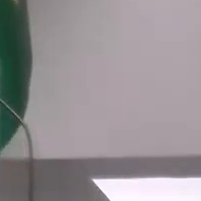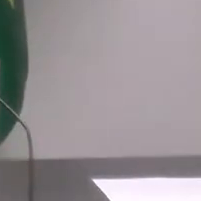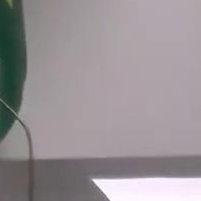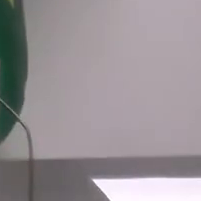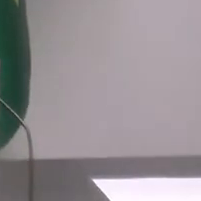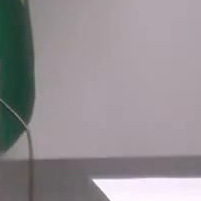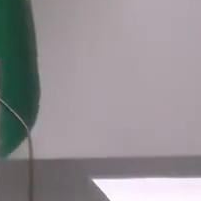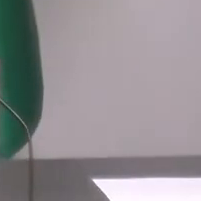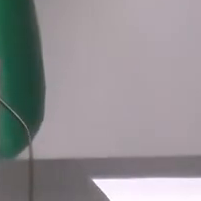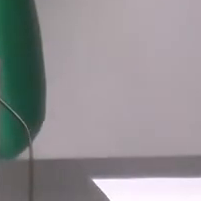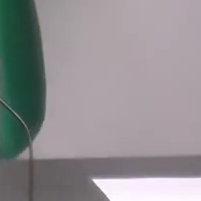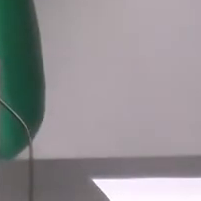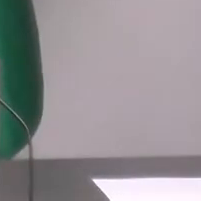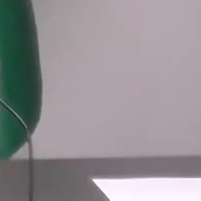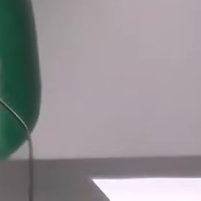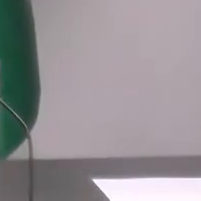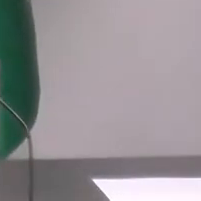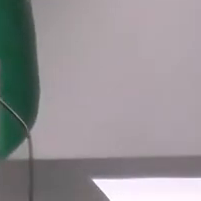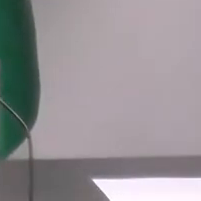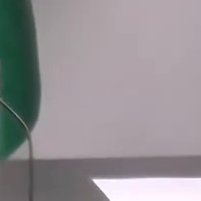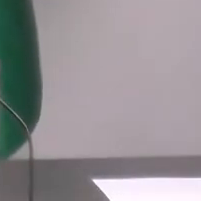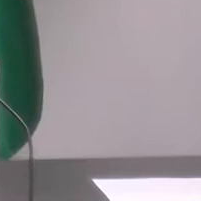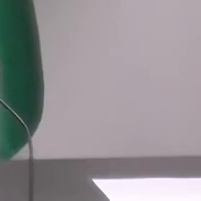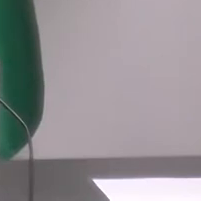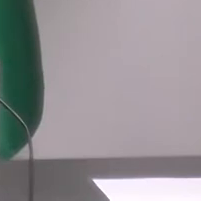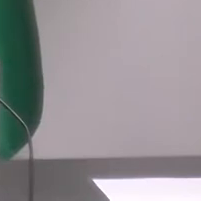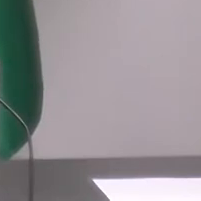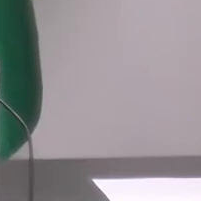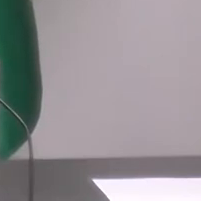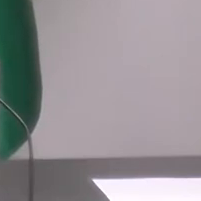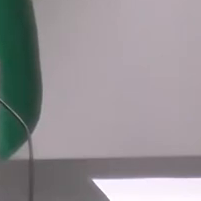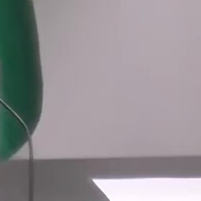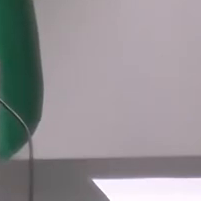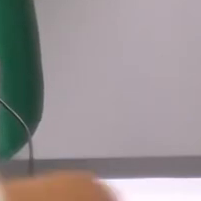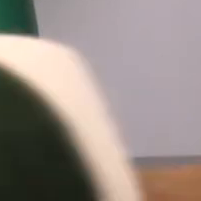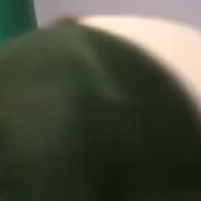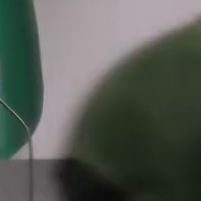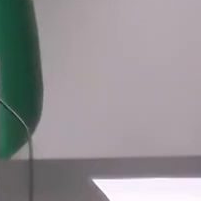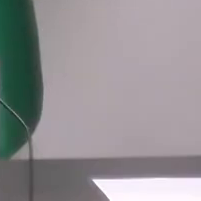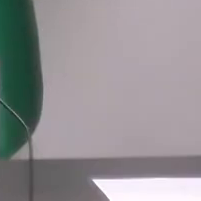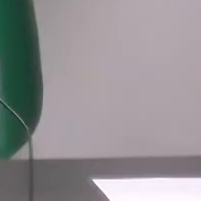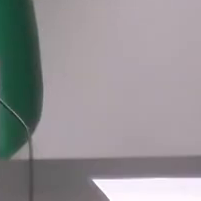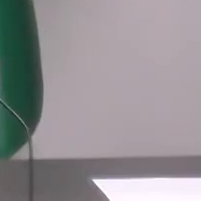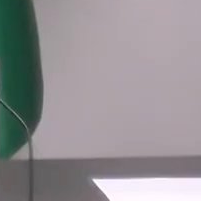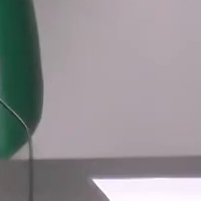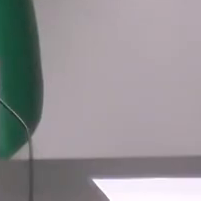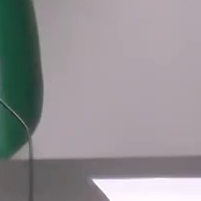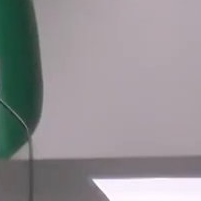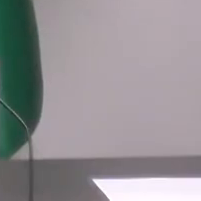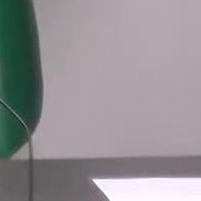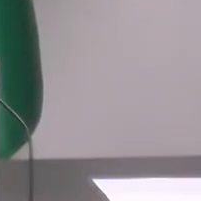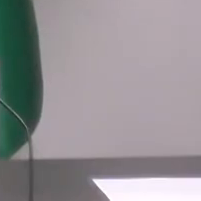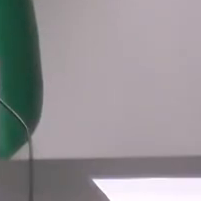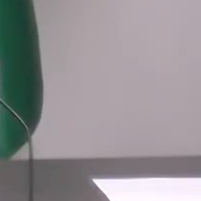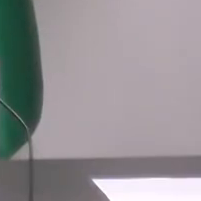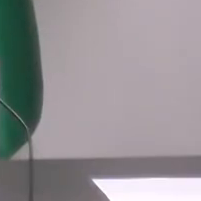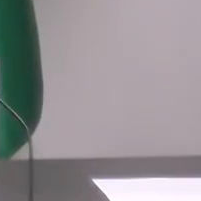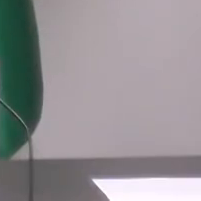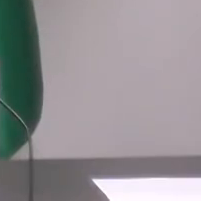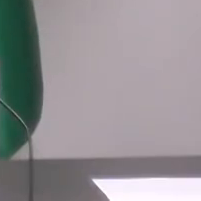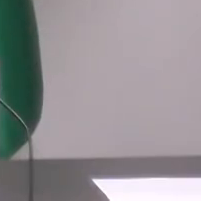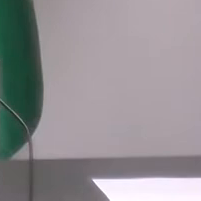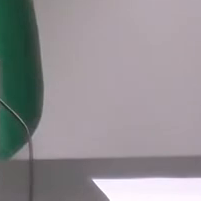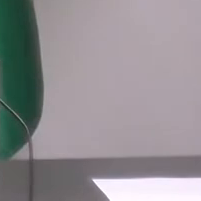por cento desses condenados tinha as seguintes características e não tinham antecedentes não tinha